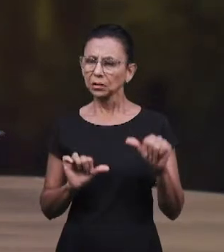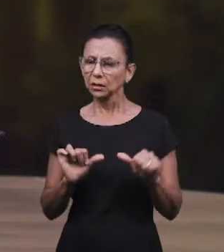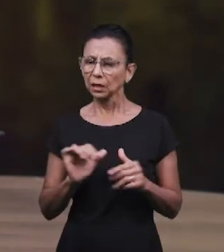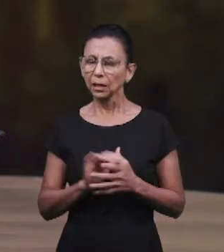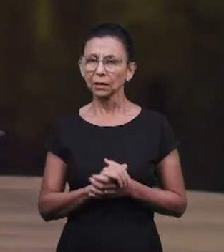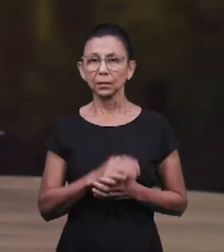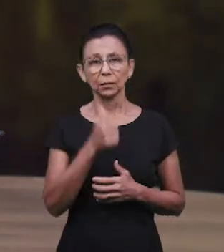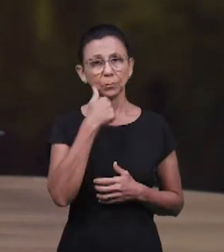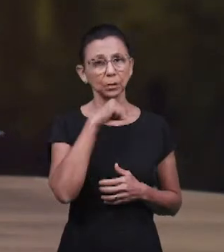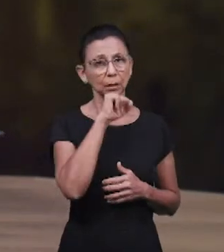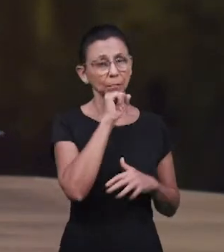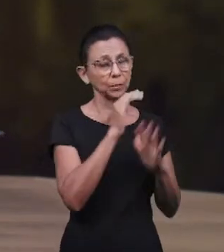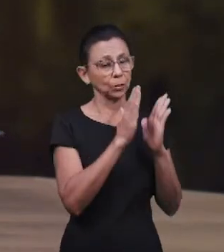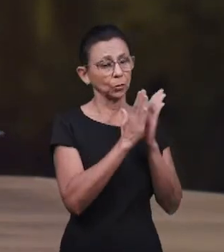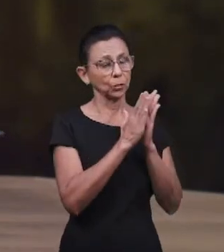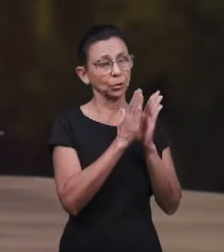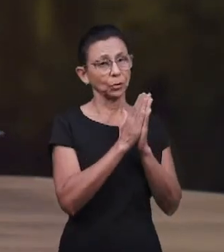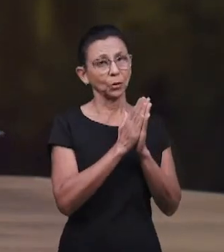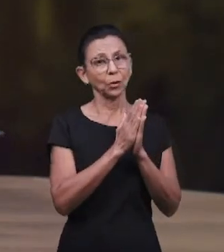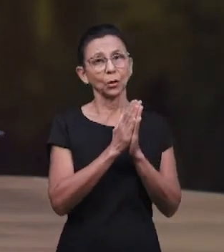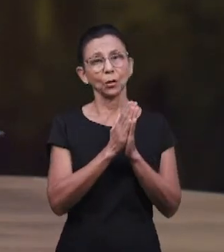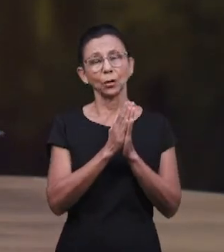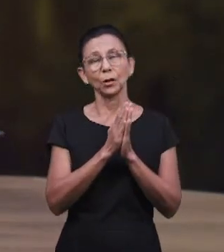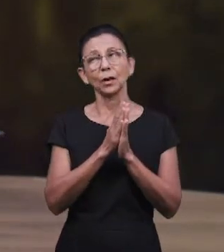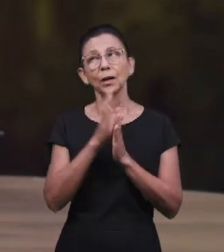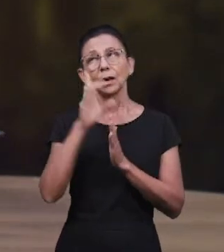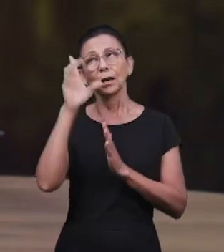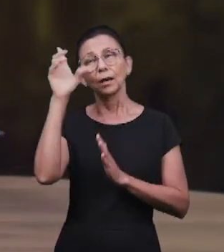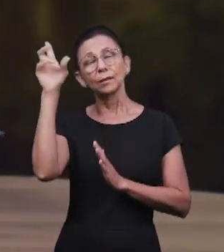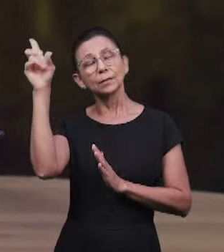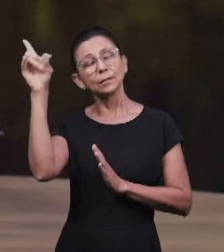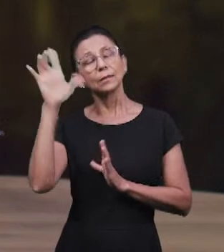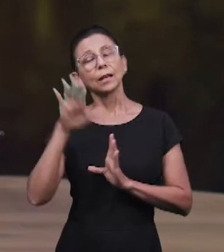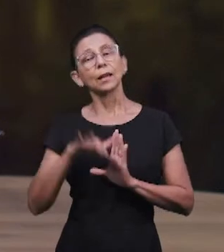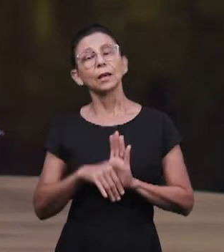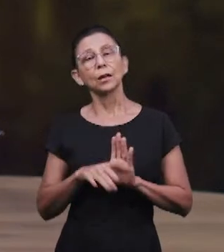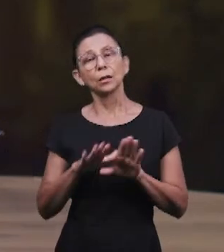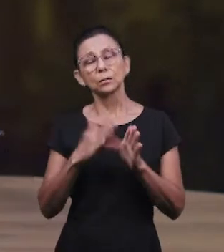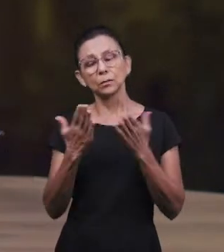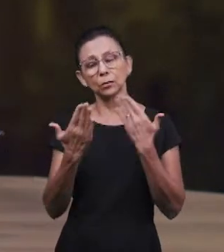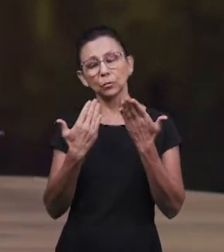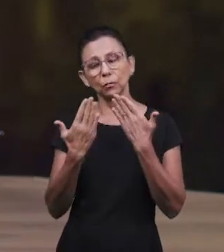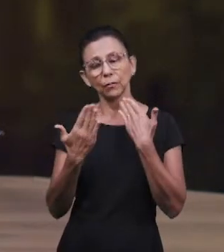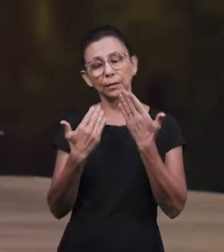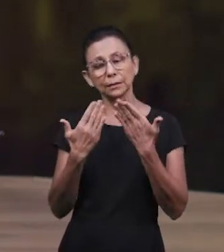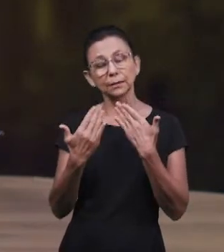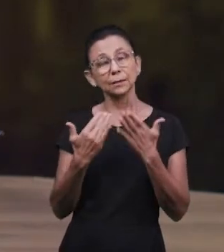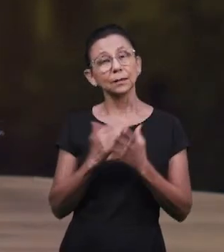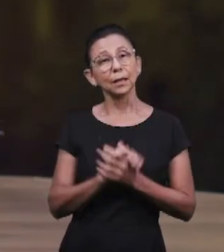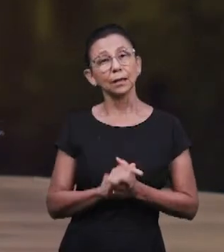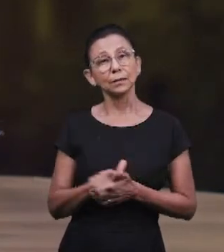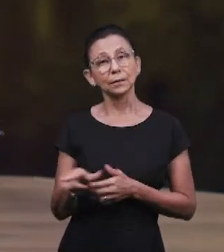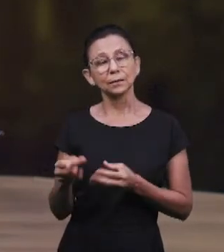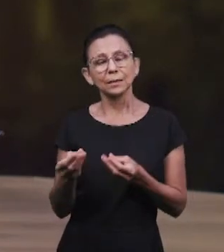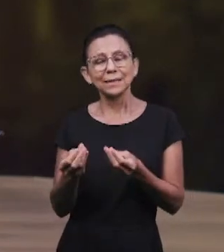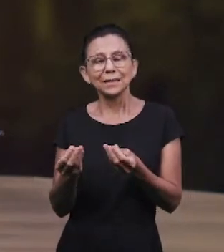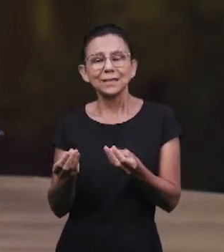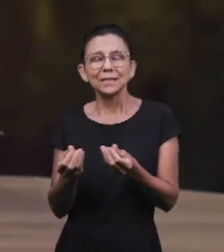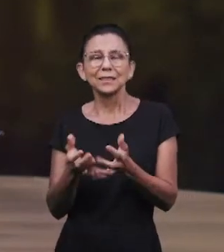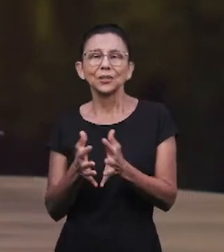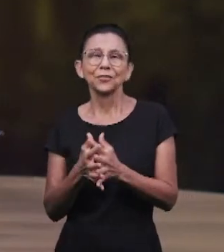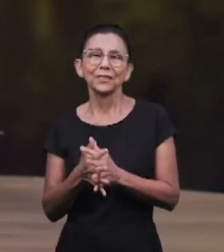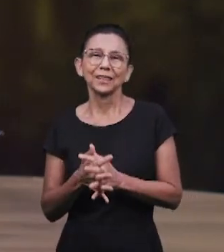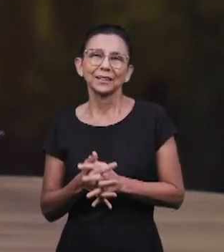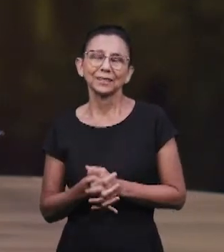comportados? Oraram, pediram a Deus, conversaram com eles e eles